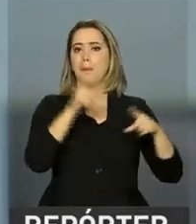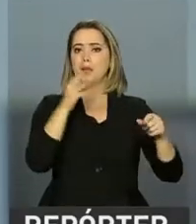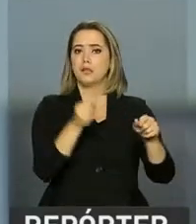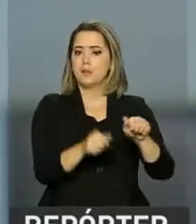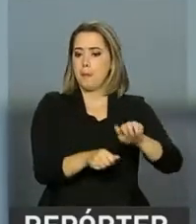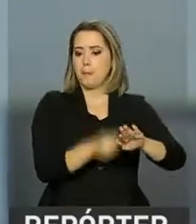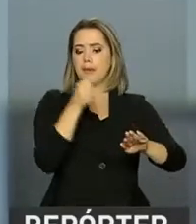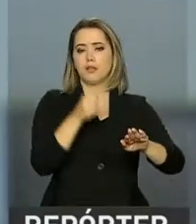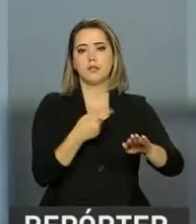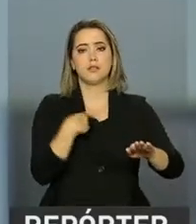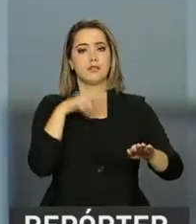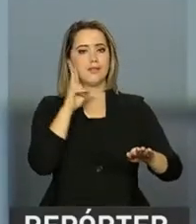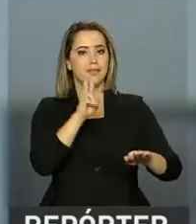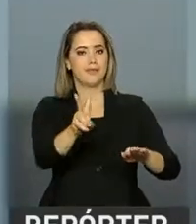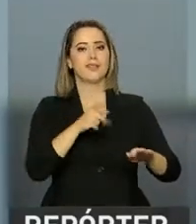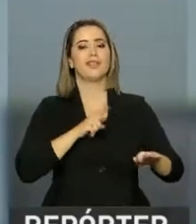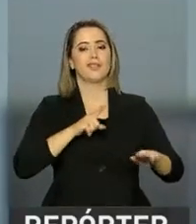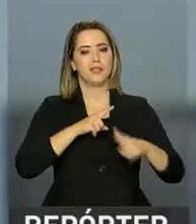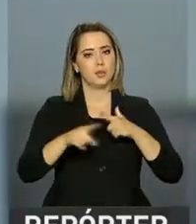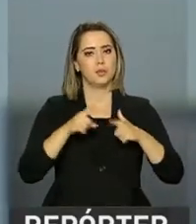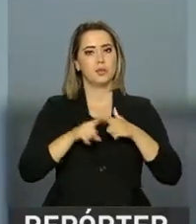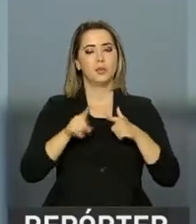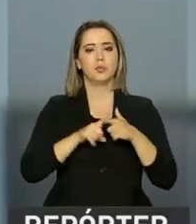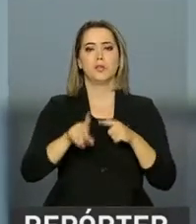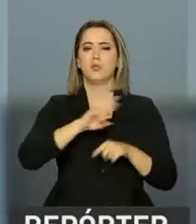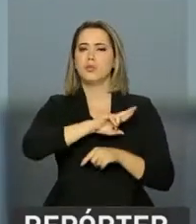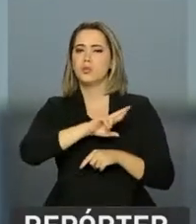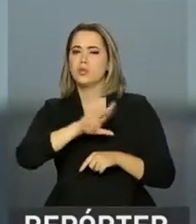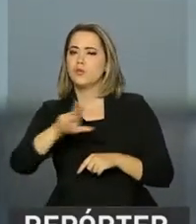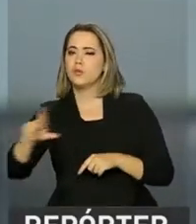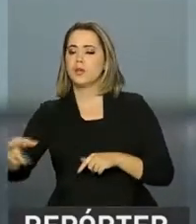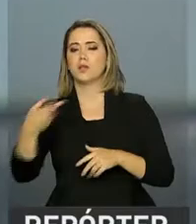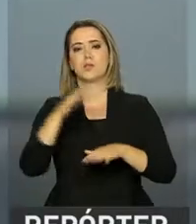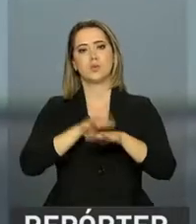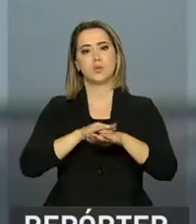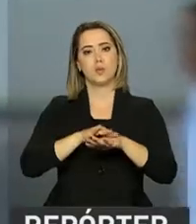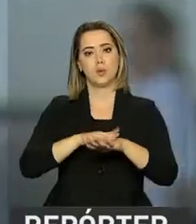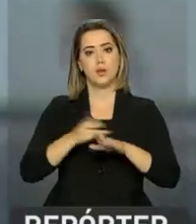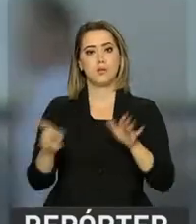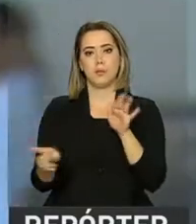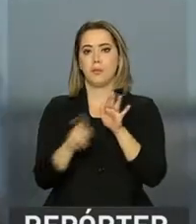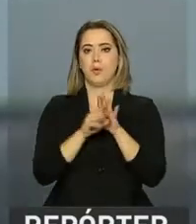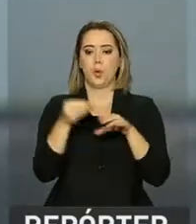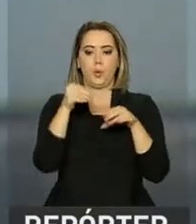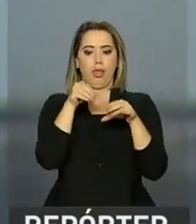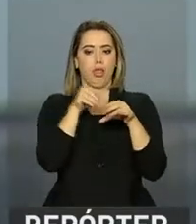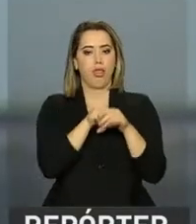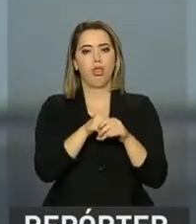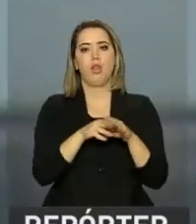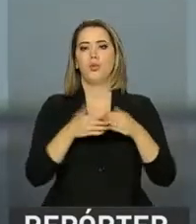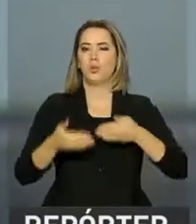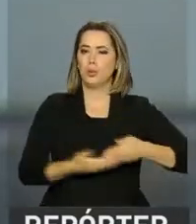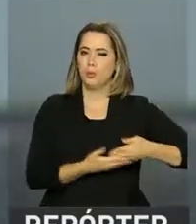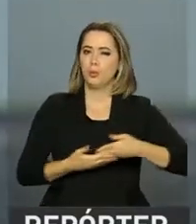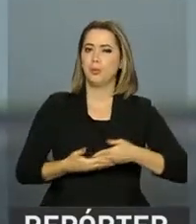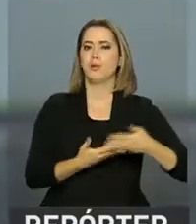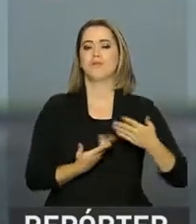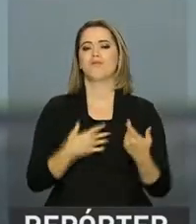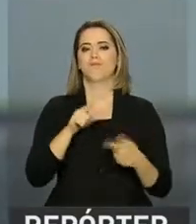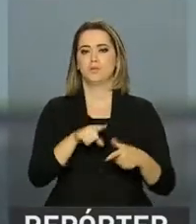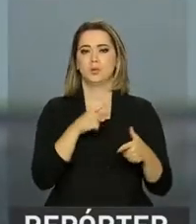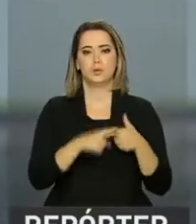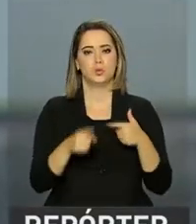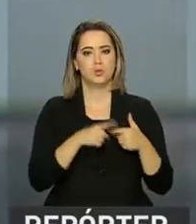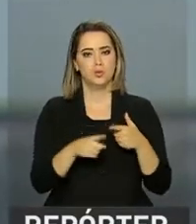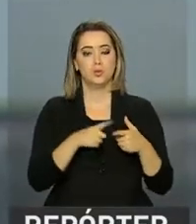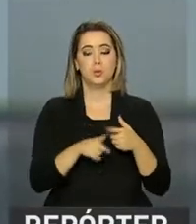hipotireoidismo fenilcetonúria e uma série de doenças metabólicas que podem acometer financeiros e causando um grave